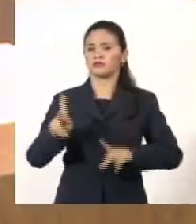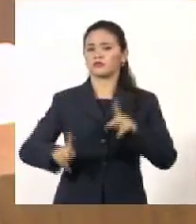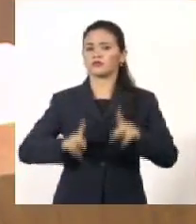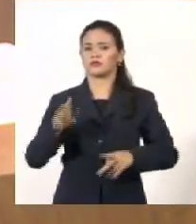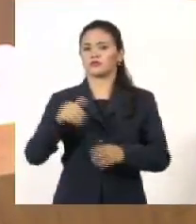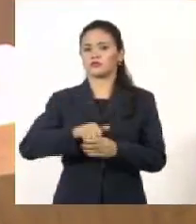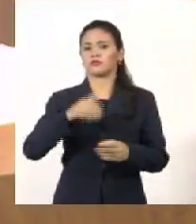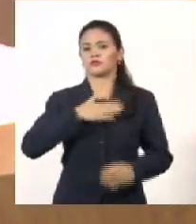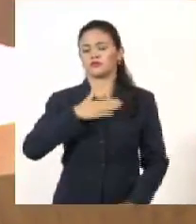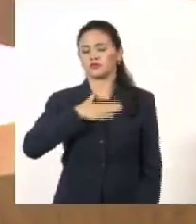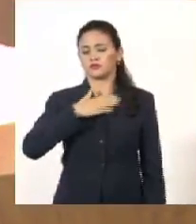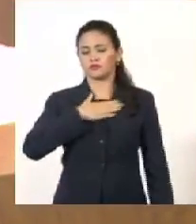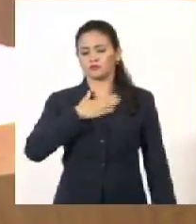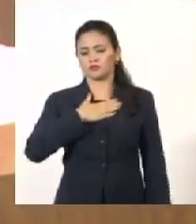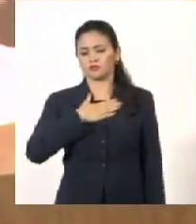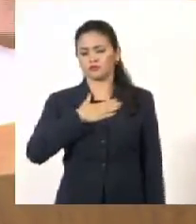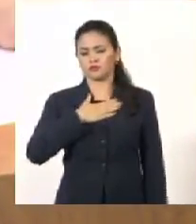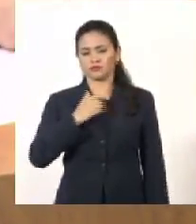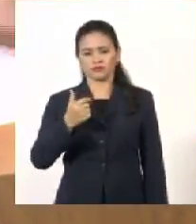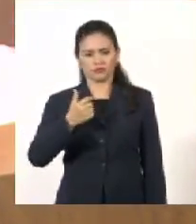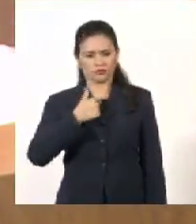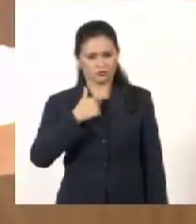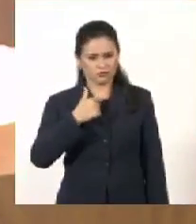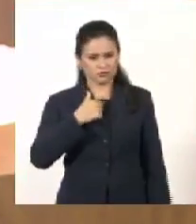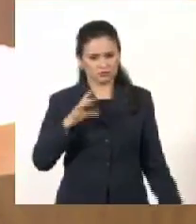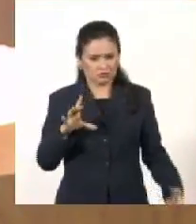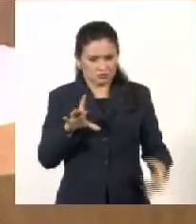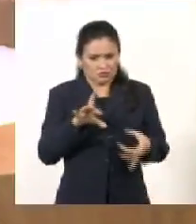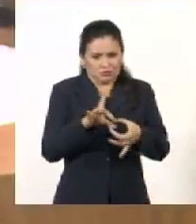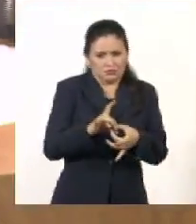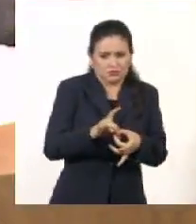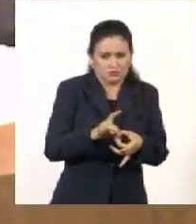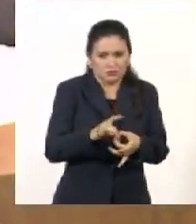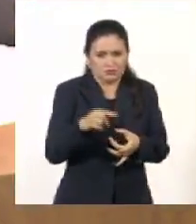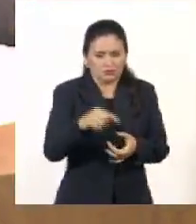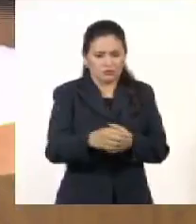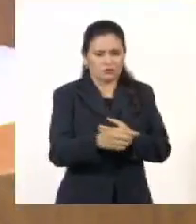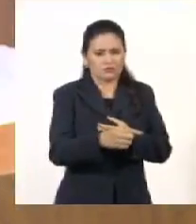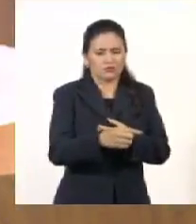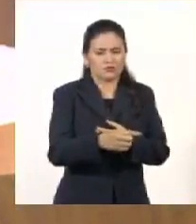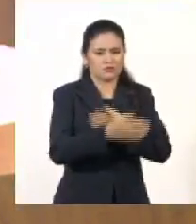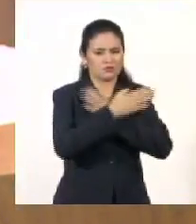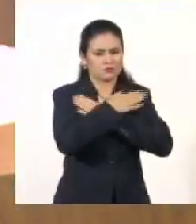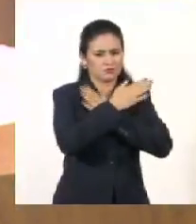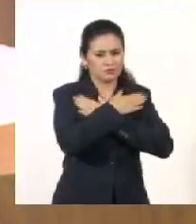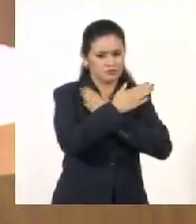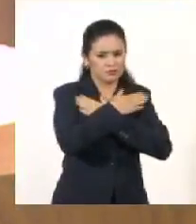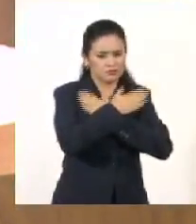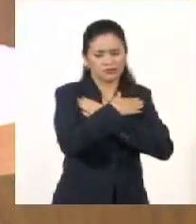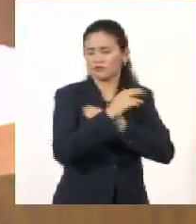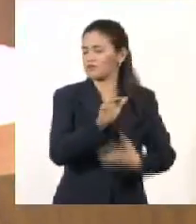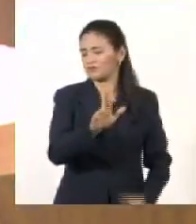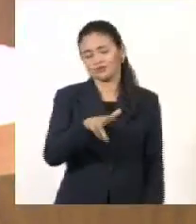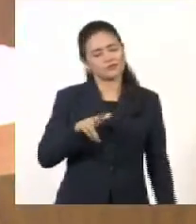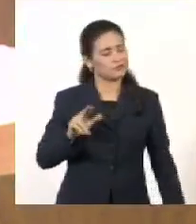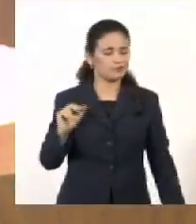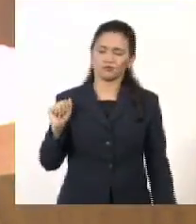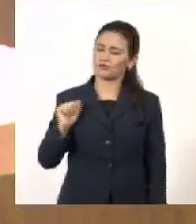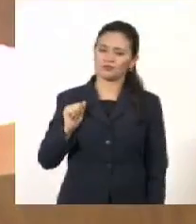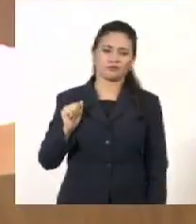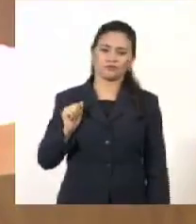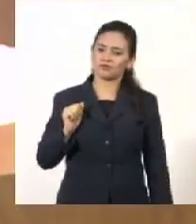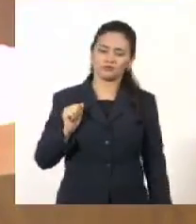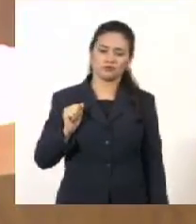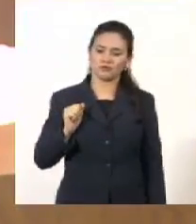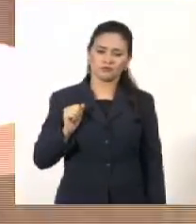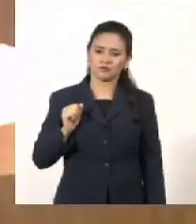me unir e nem me juntar com bandido. Jamais farei isso para tentar